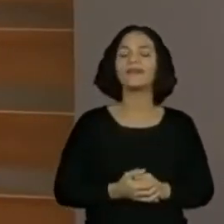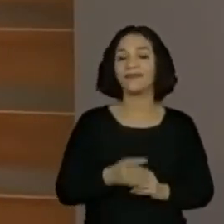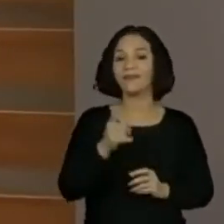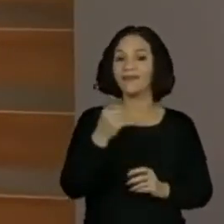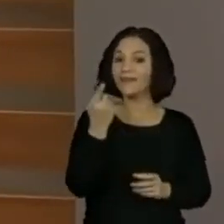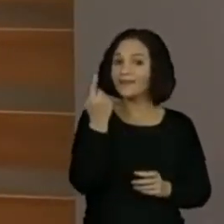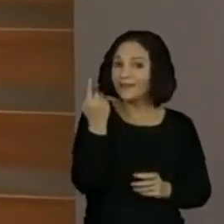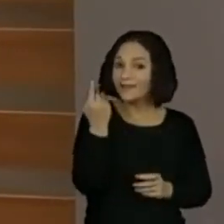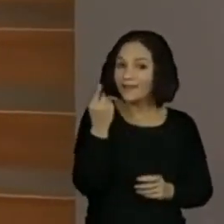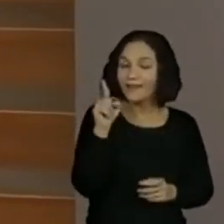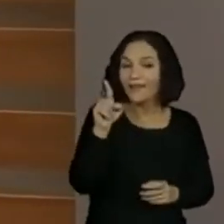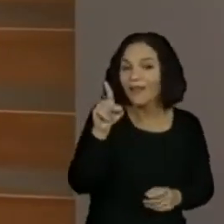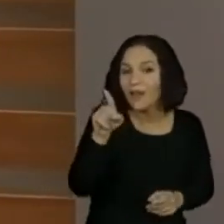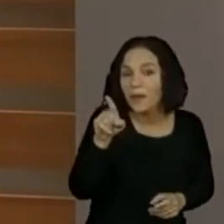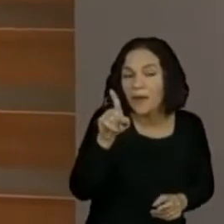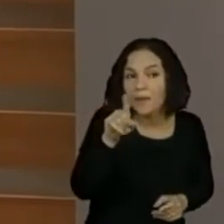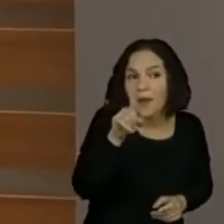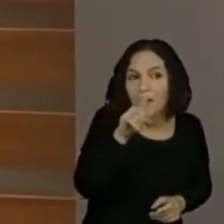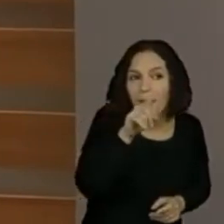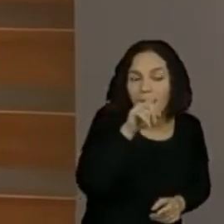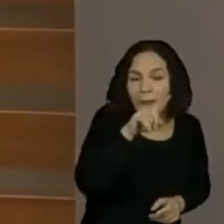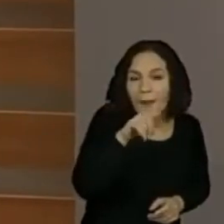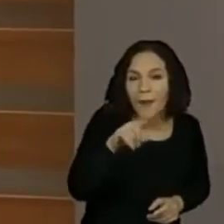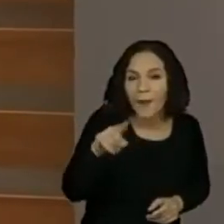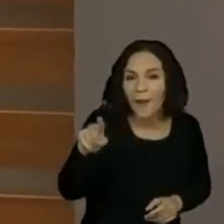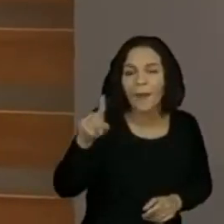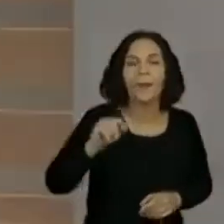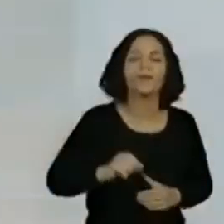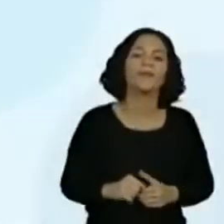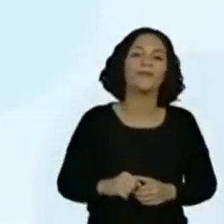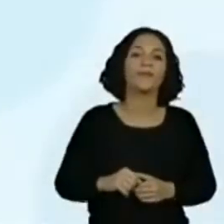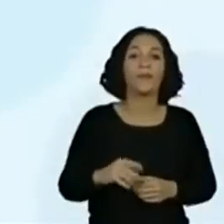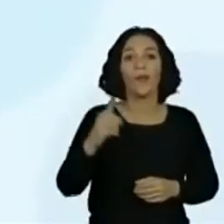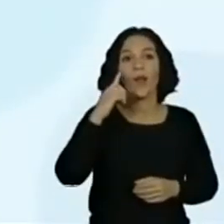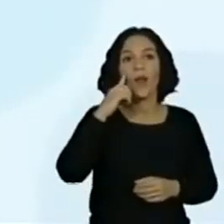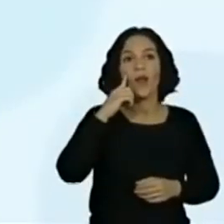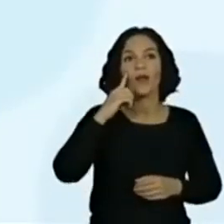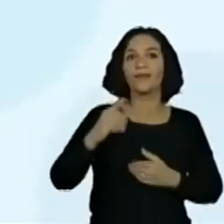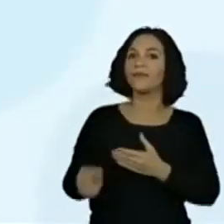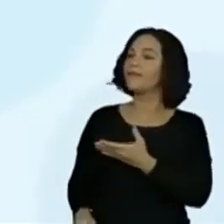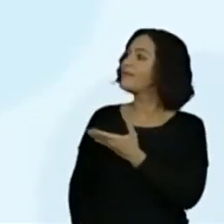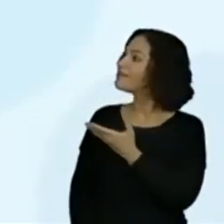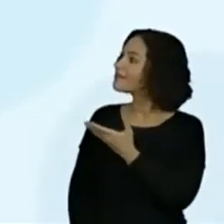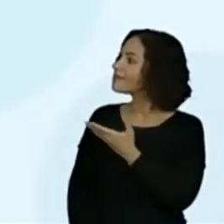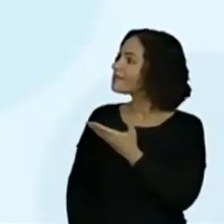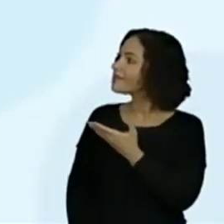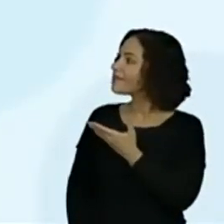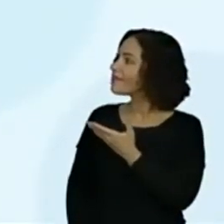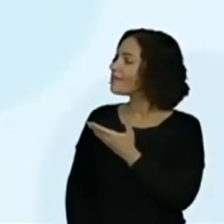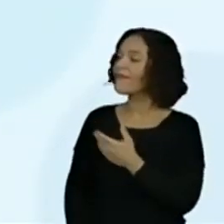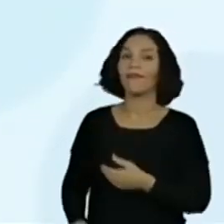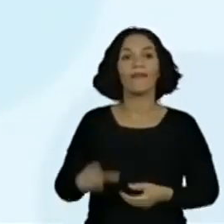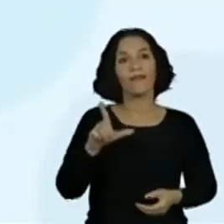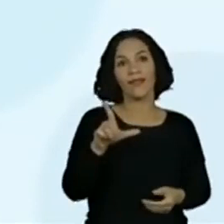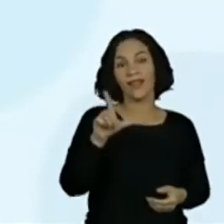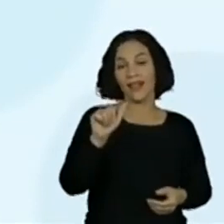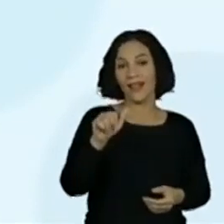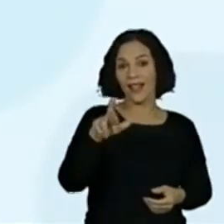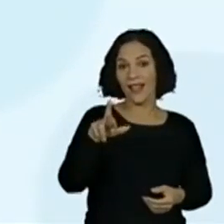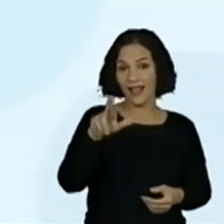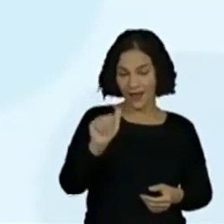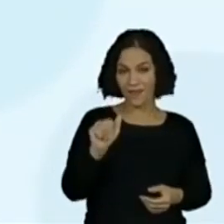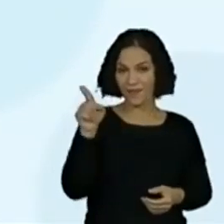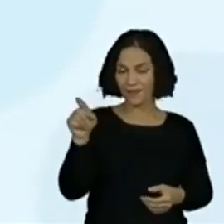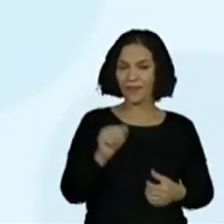coloca o dedinho aí no aparelho e contem para mim. Veja a estante de brinquedos de Lara. Ela tem mais ursos